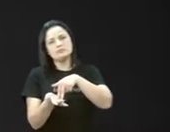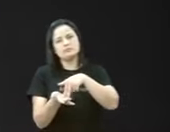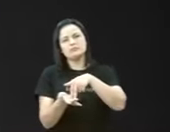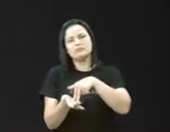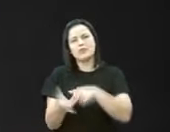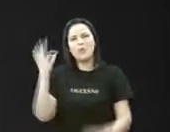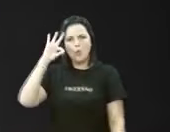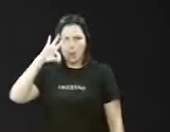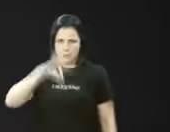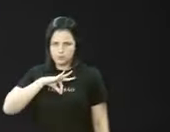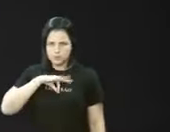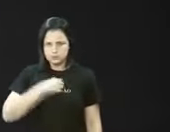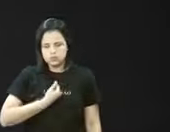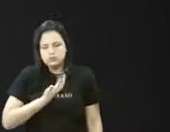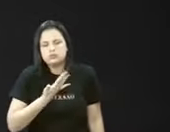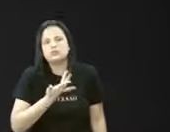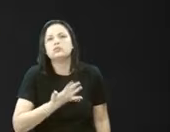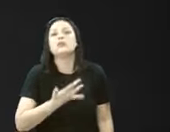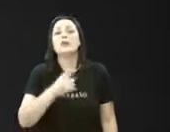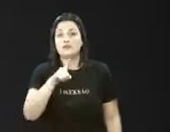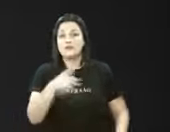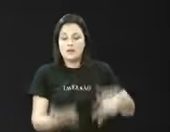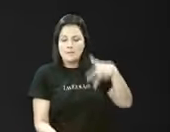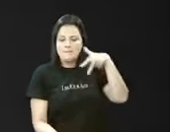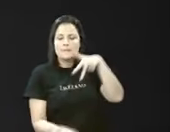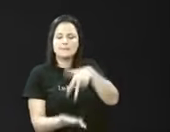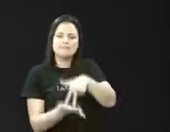Quando aquele olhar que tanto te ofende se direcionar a você,